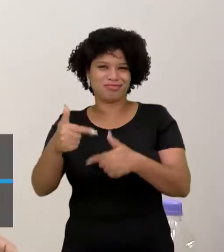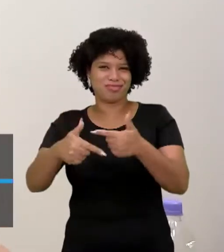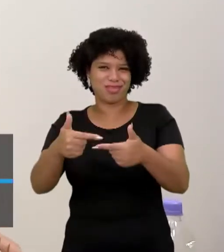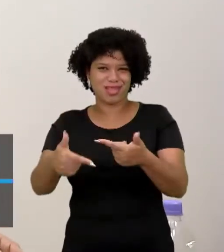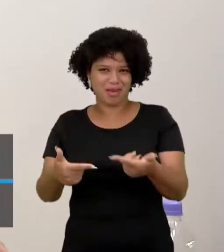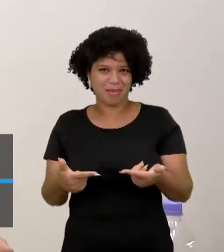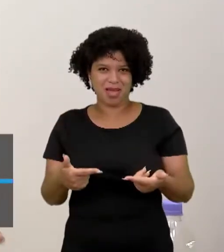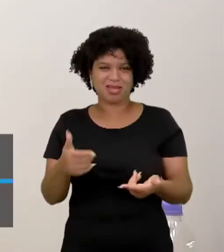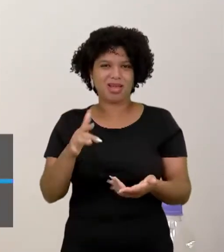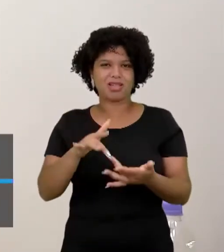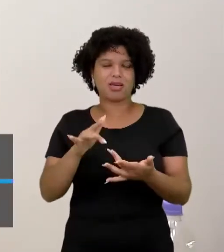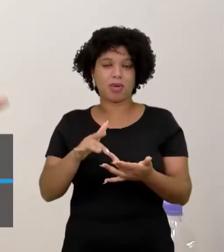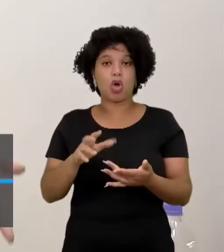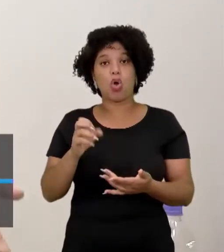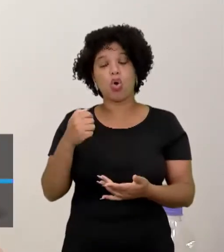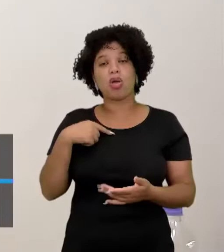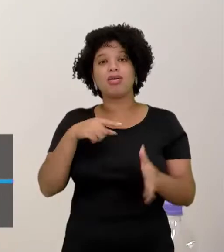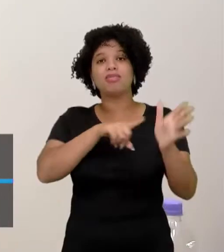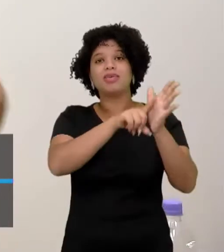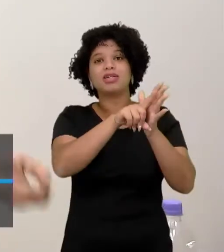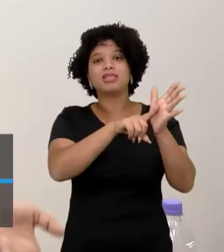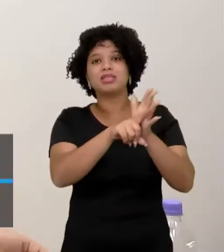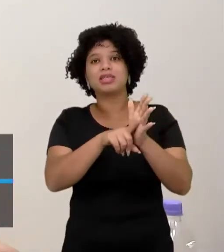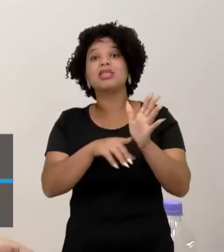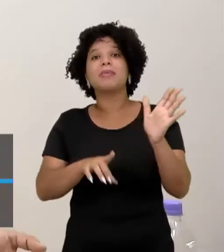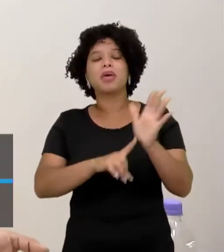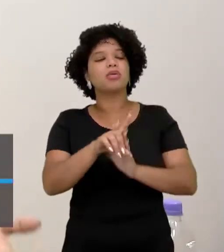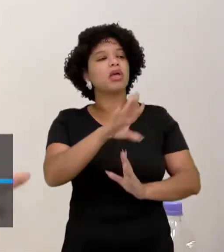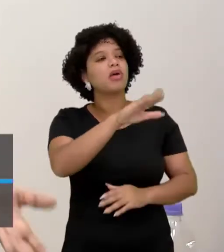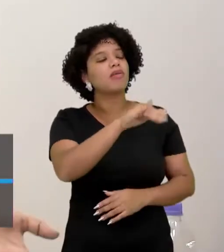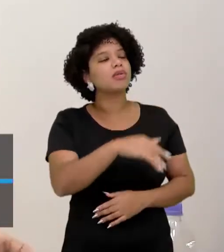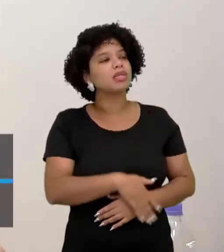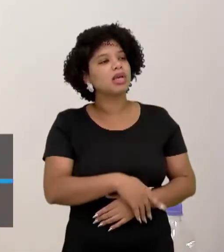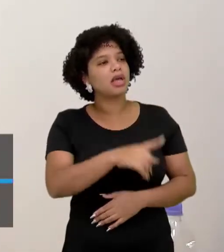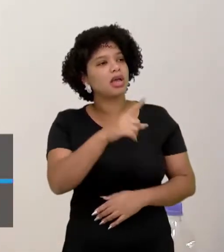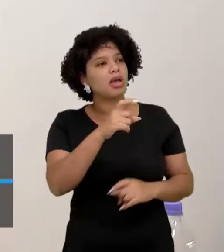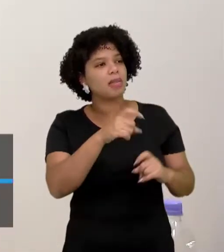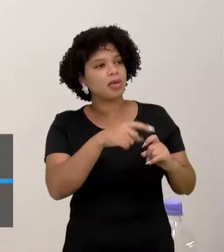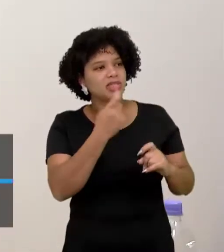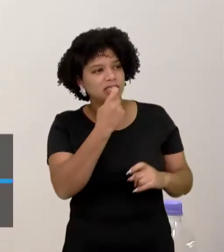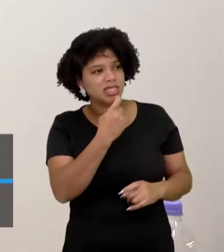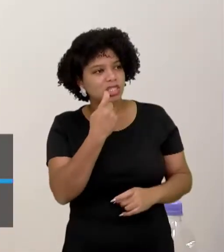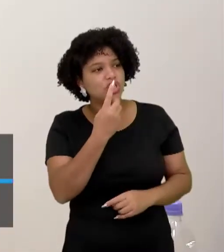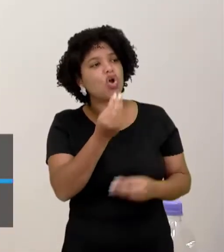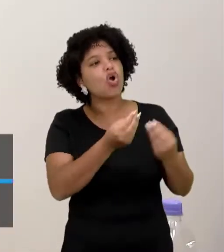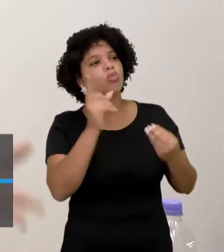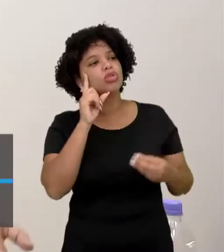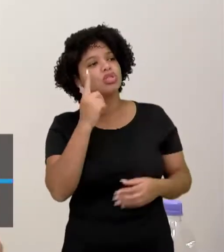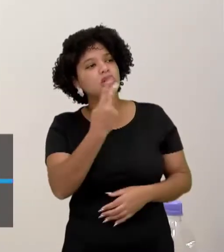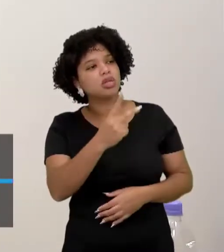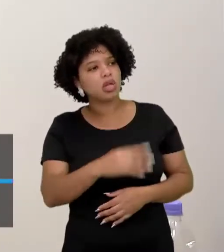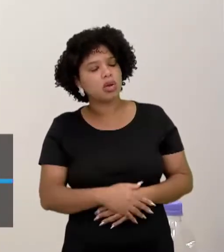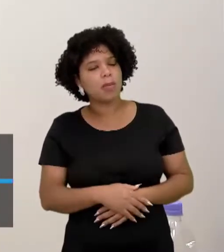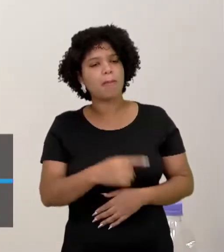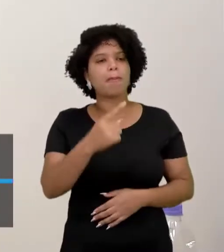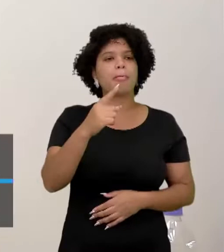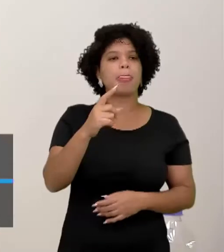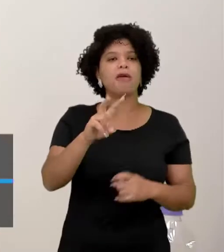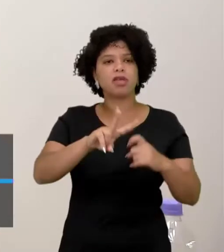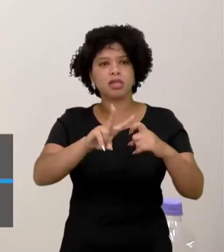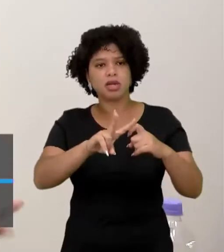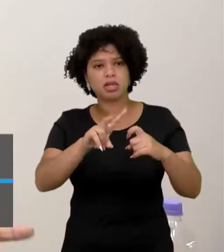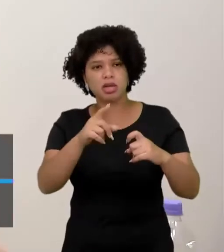fazendo uma pesquisa de campo, perguntando, né, para o dentista como é que funcionava a rotina de um dentista, de um veterinário,